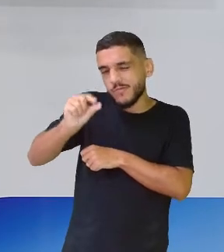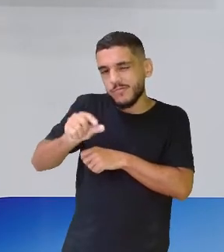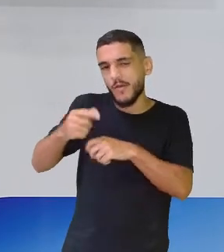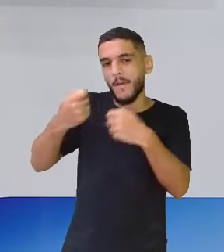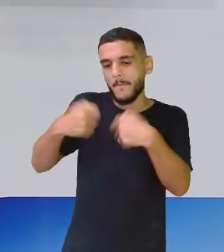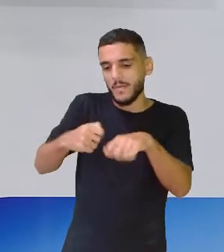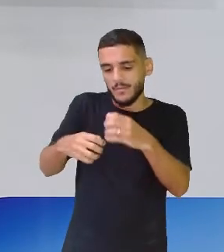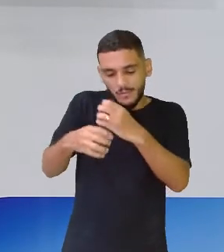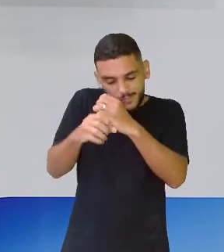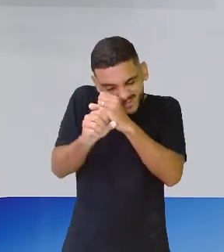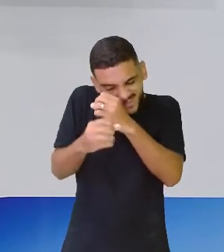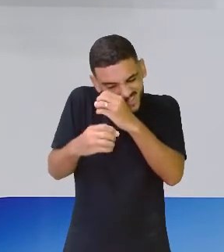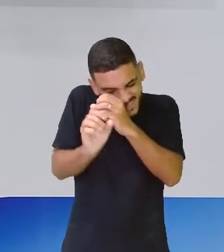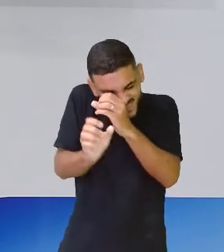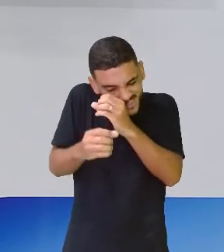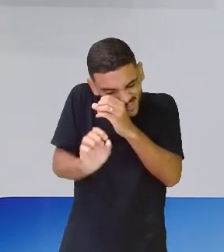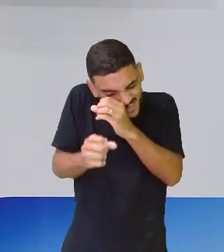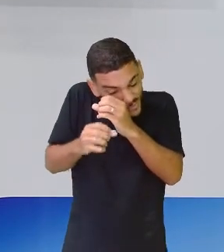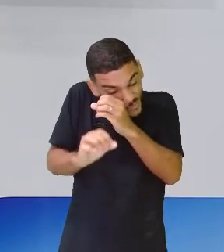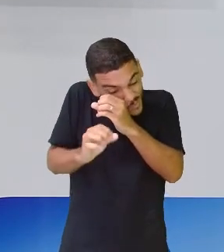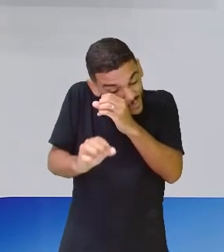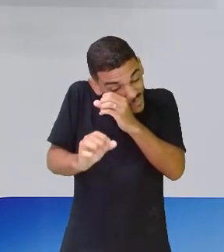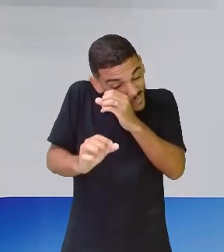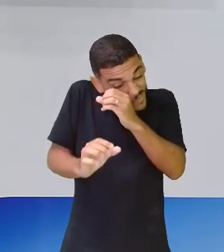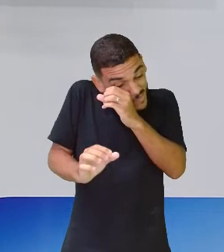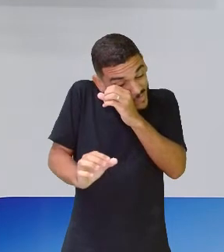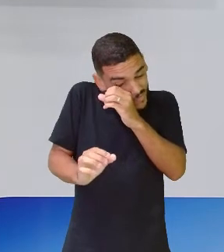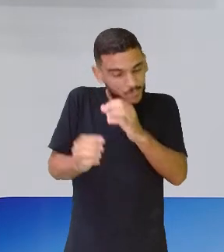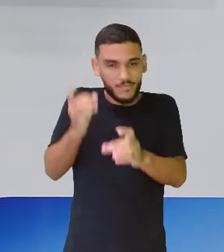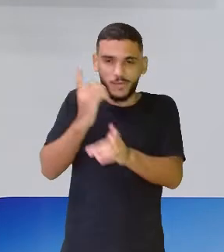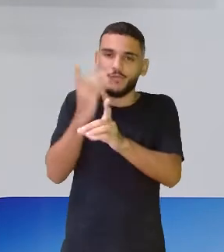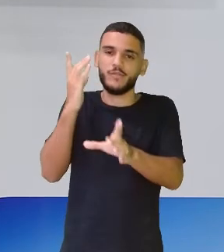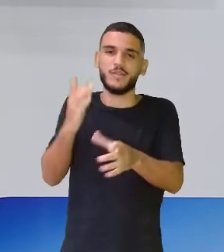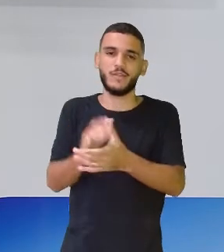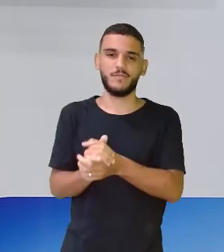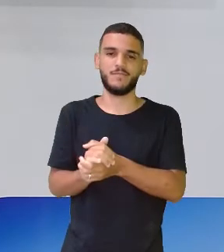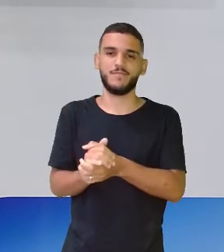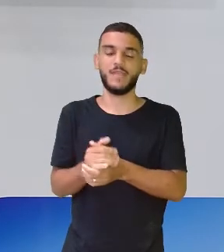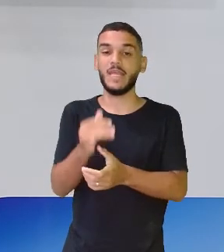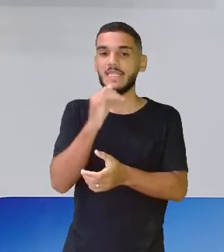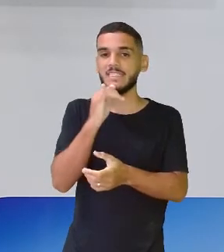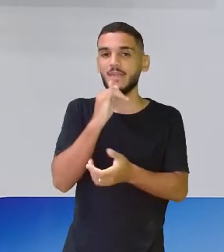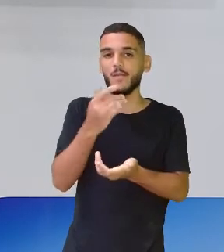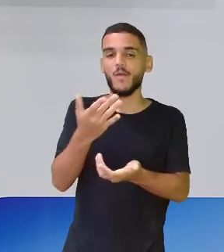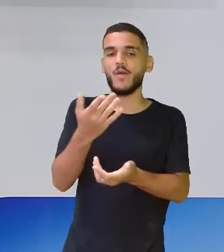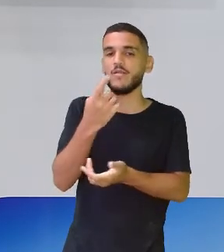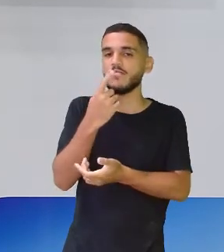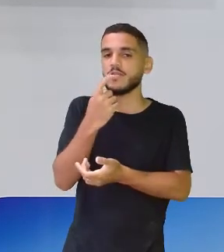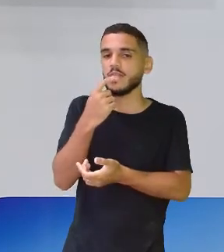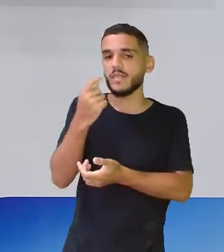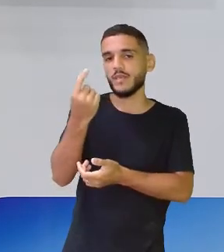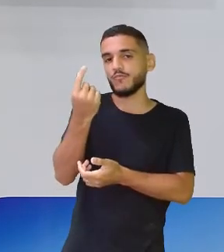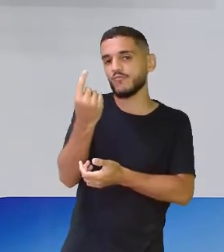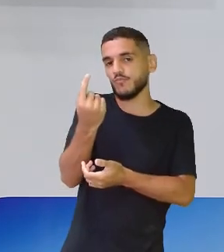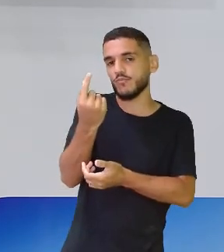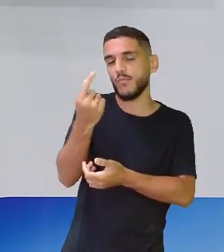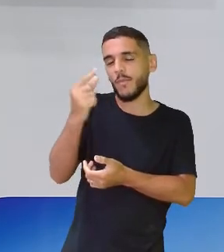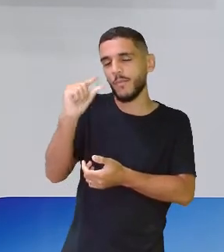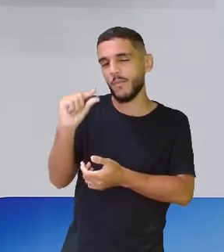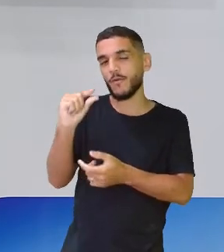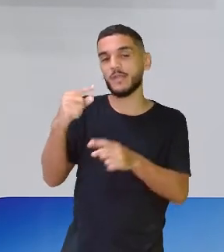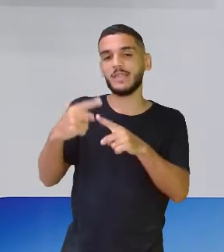gente não vê a olho nu. Em uma só gota de sangue tem milhares de células. Então, como eu disse a vocês, hoje a gente vai